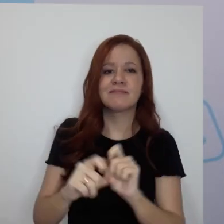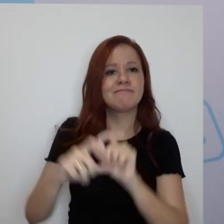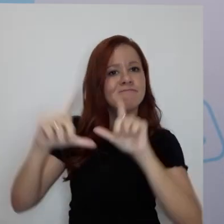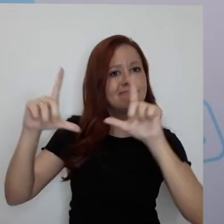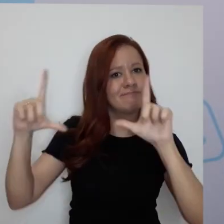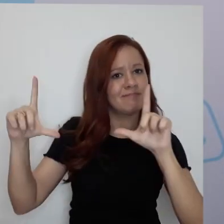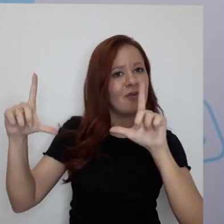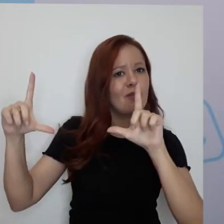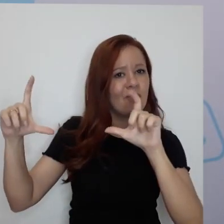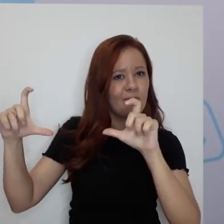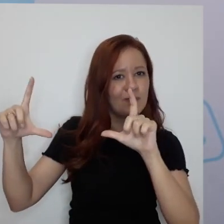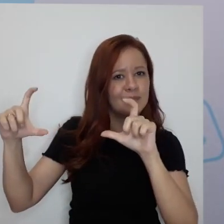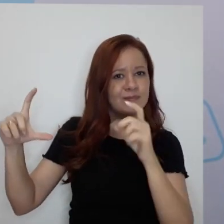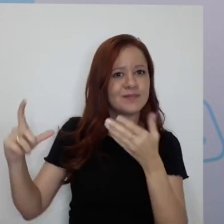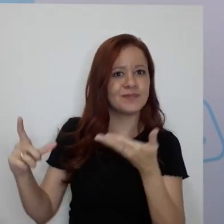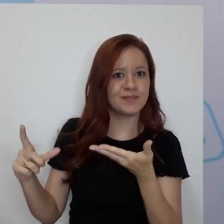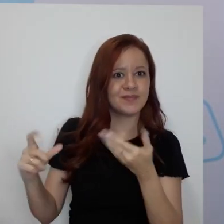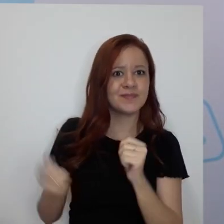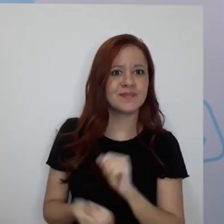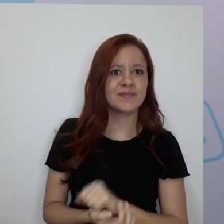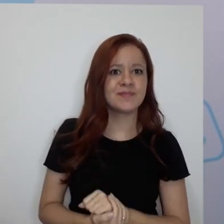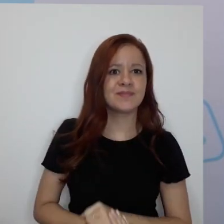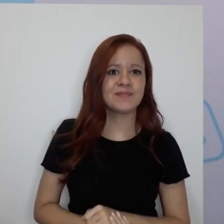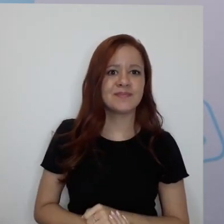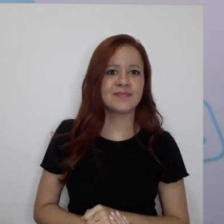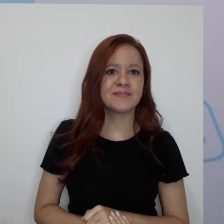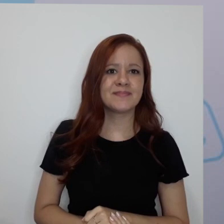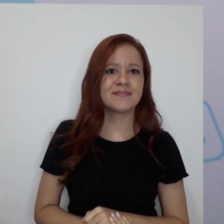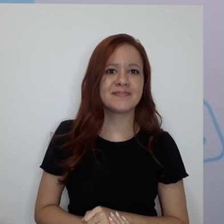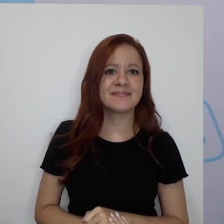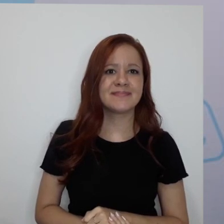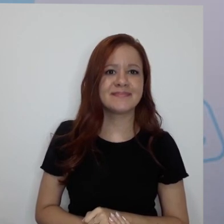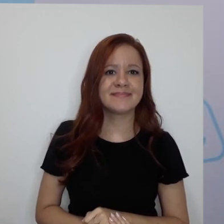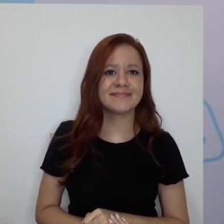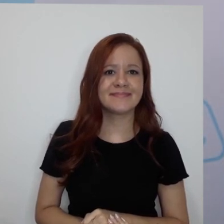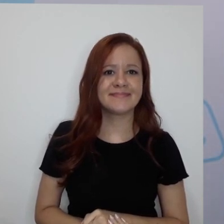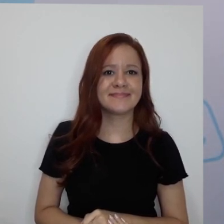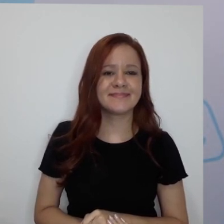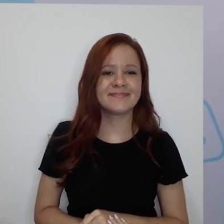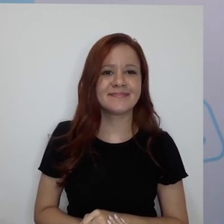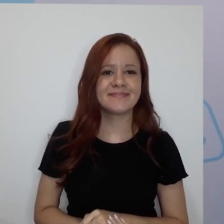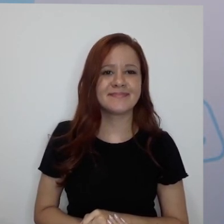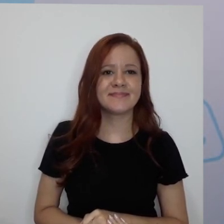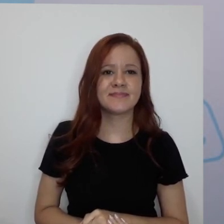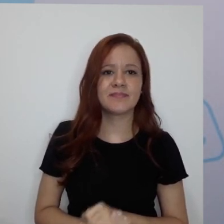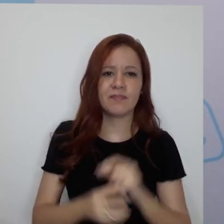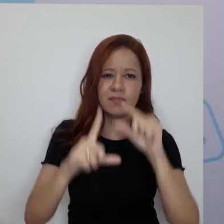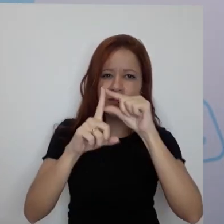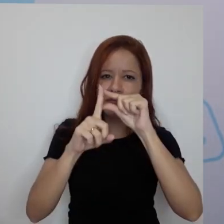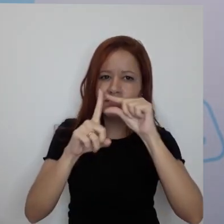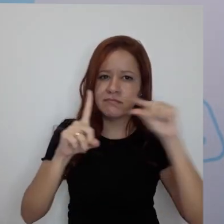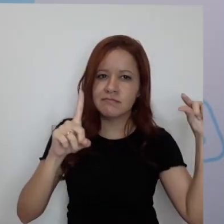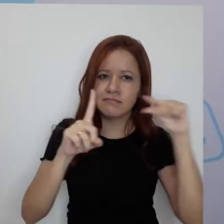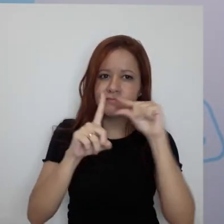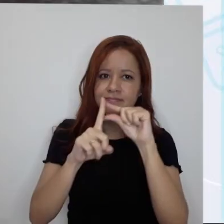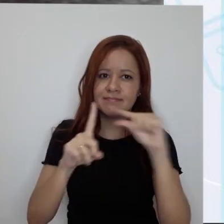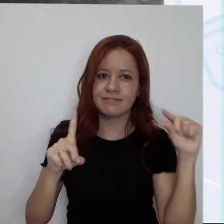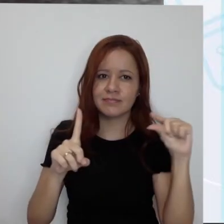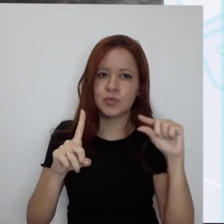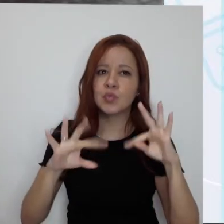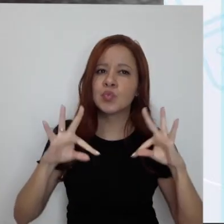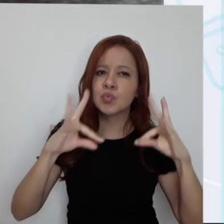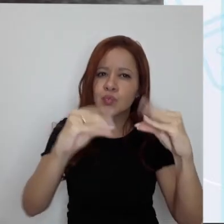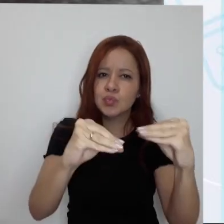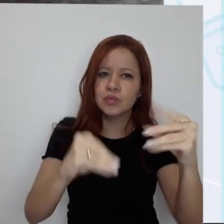lá no início, aquela música com as imagens e com a letra, tá? E aí o que é que tem dizendo aí na imagem? Tudo